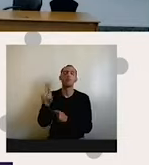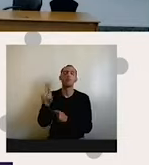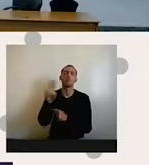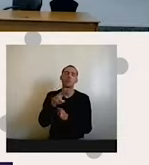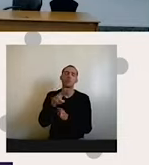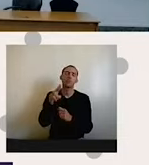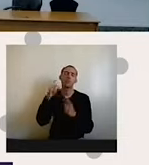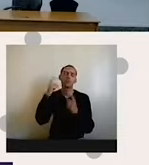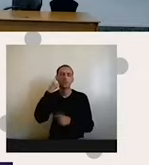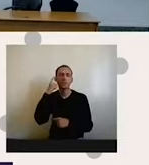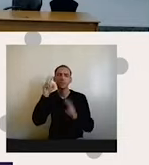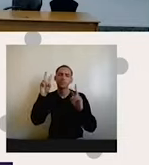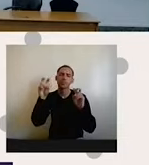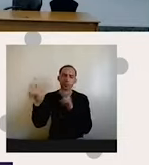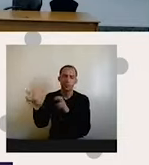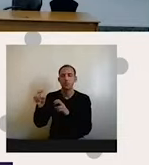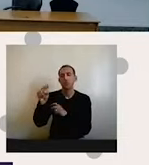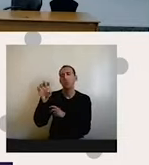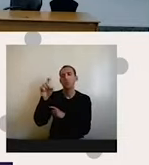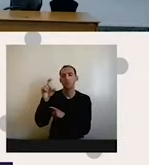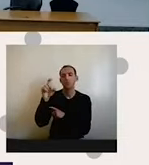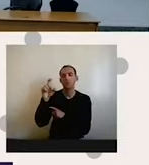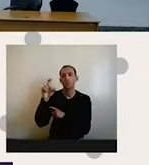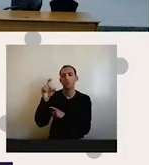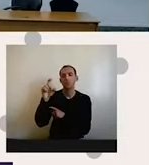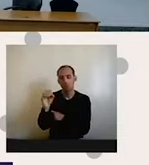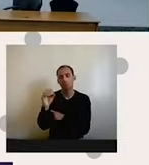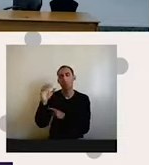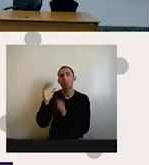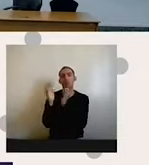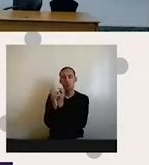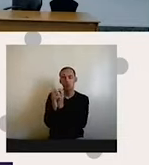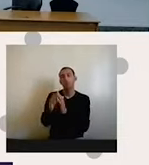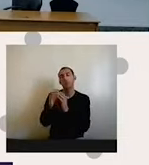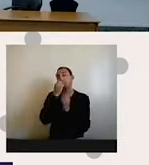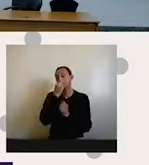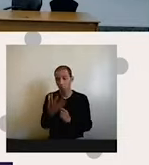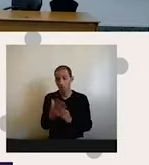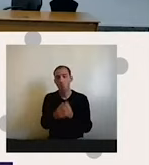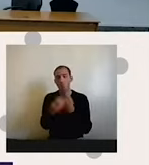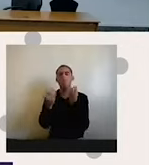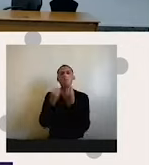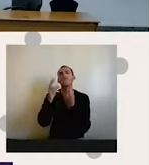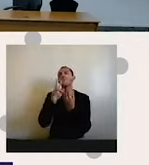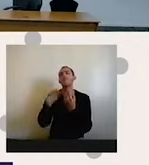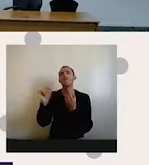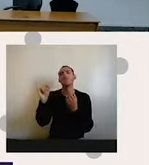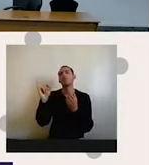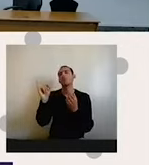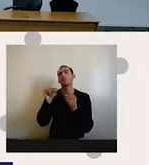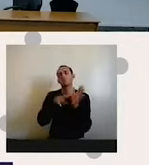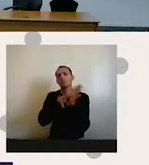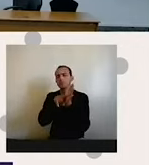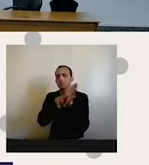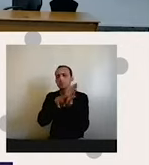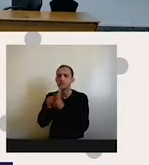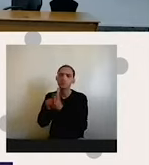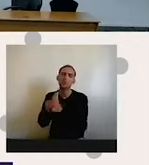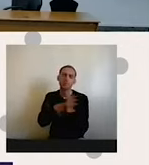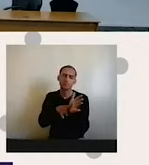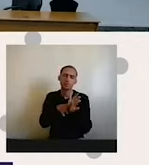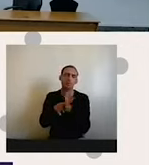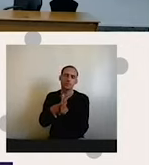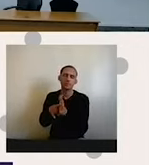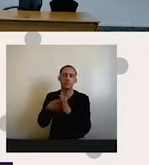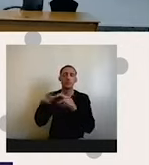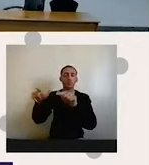coletivo. Bom, como a gente vai investigar? Análise de afastamentos, ou pelo relatório do PCMSO, ou por